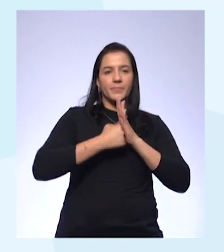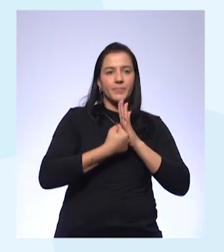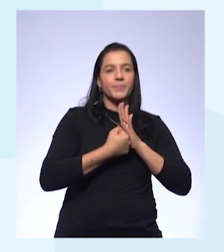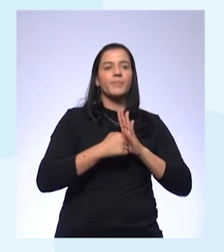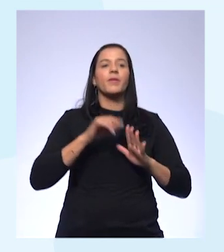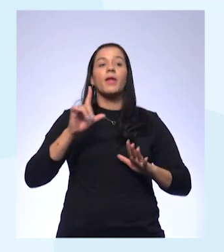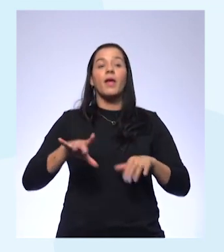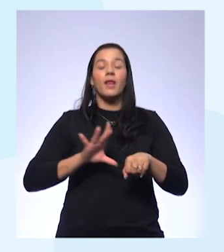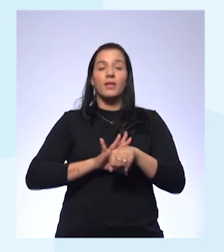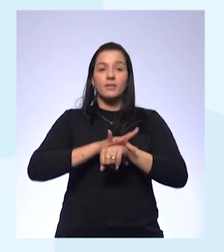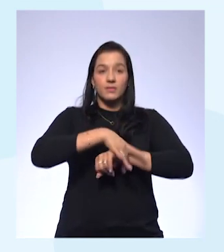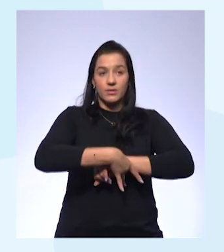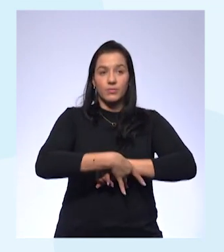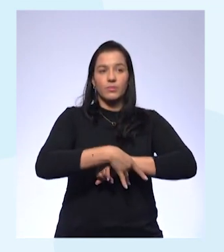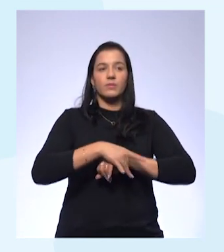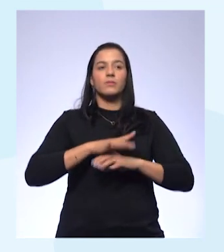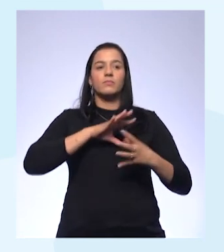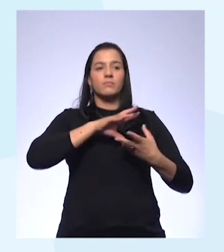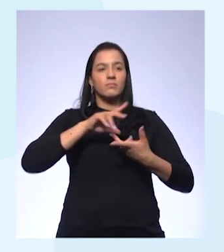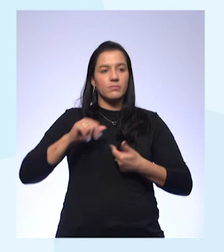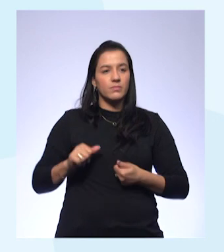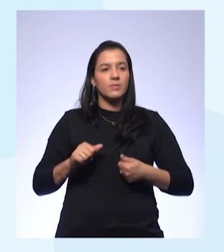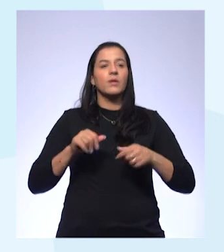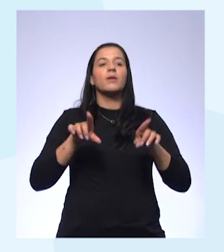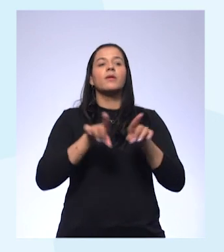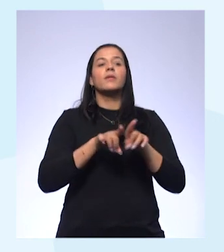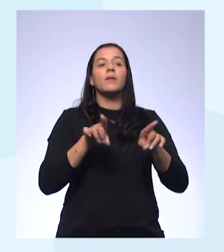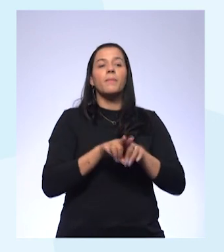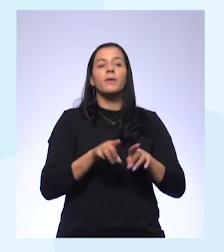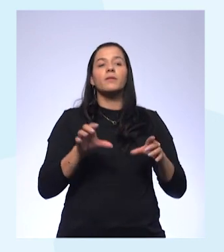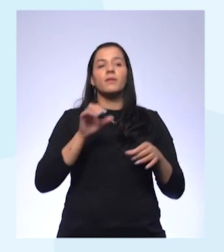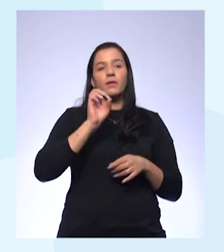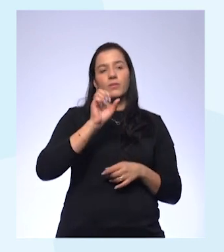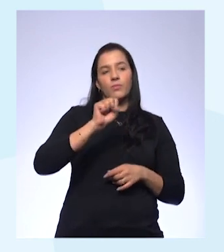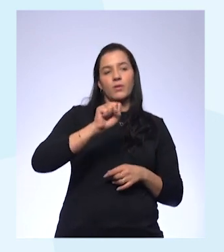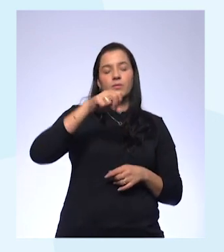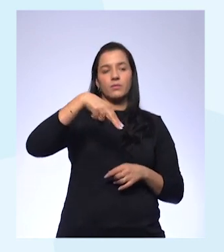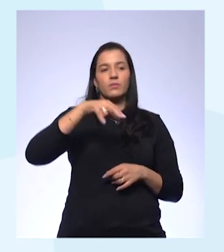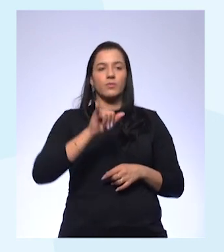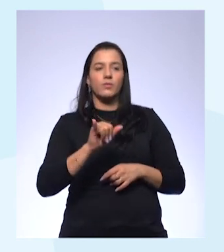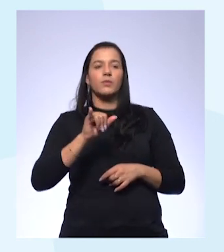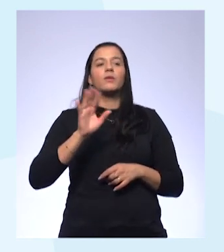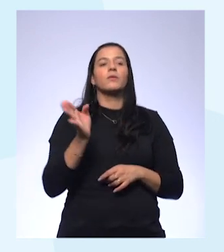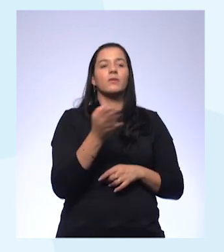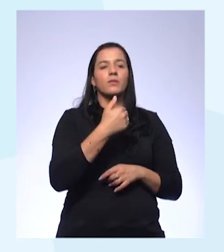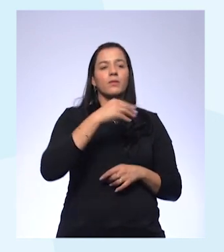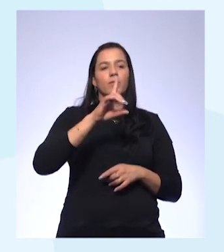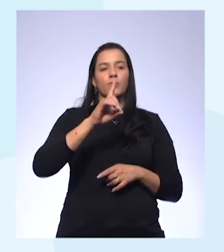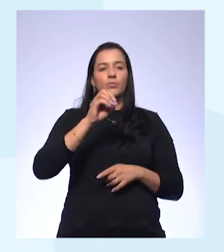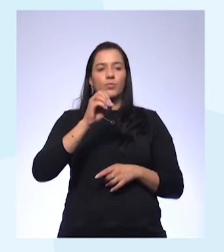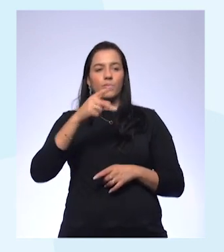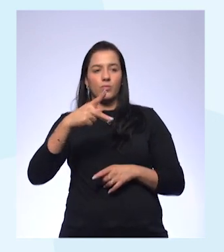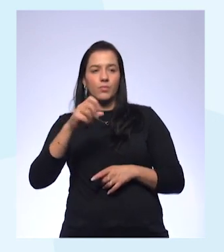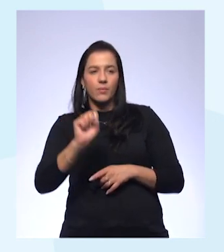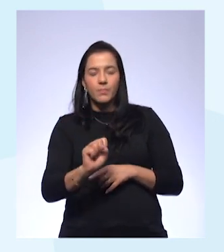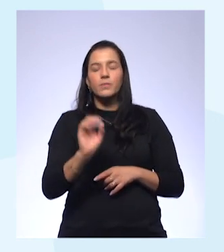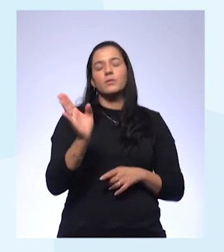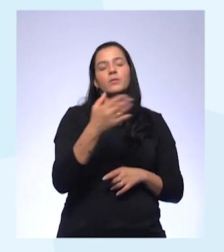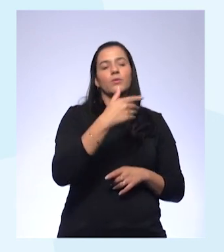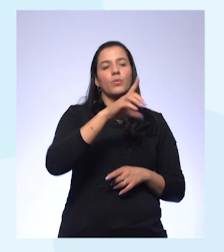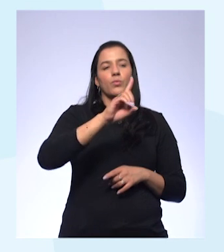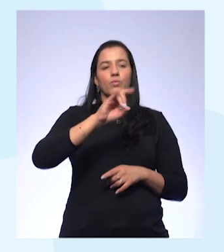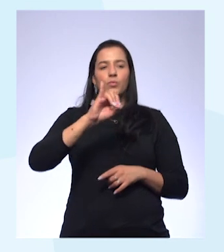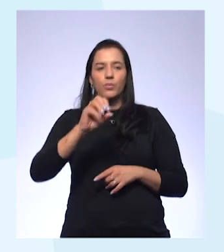de Segurança Nacional, e vão ter esses órgãos aí, né, o SNI, o DOPS e o DOI-CODE, que vão ser órgãos